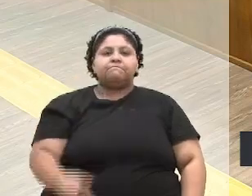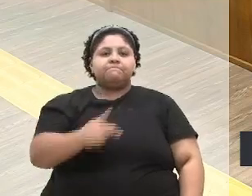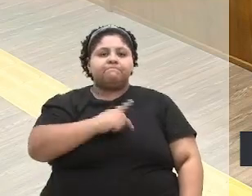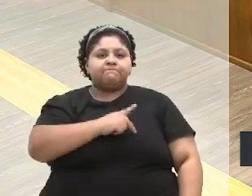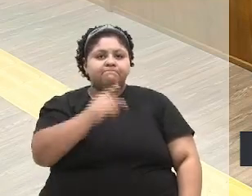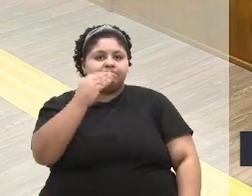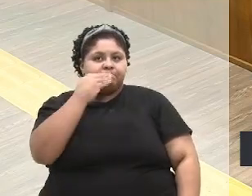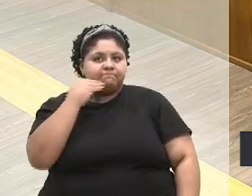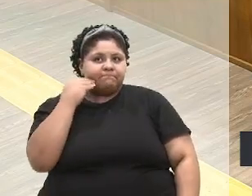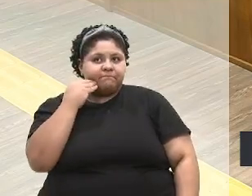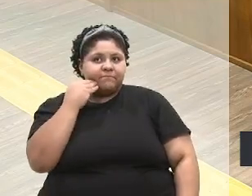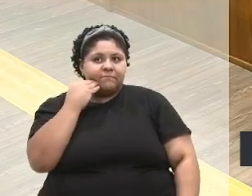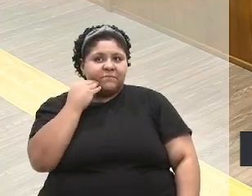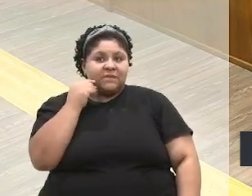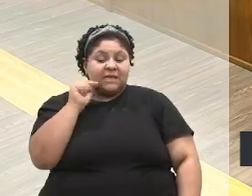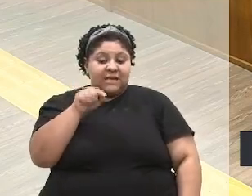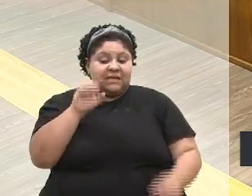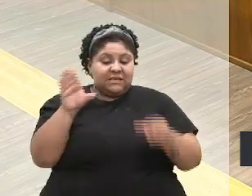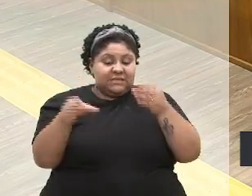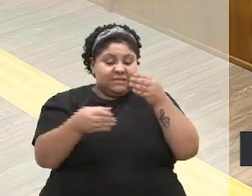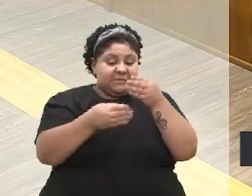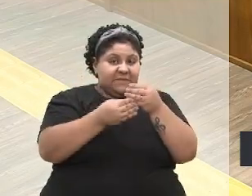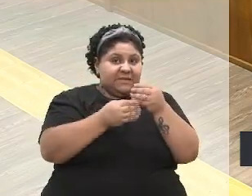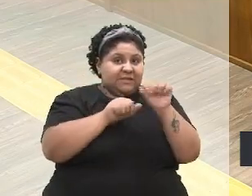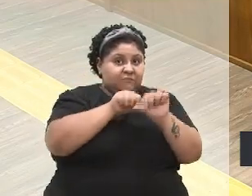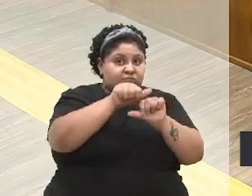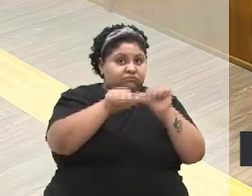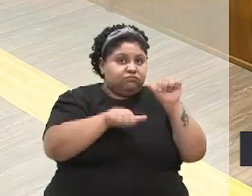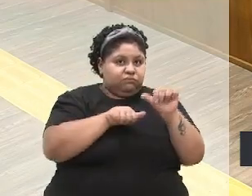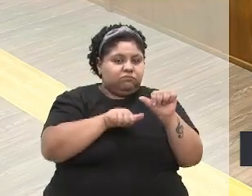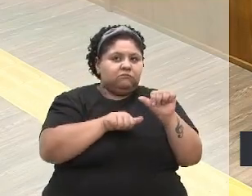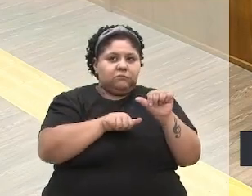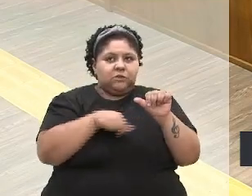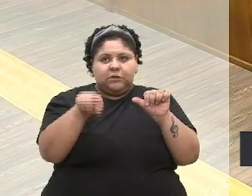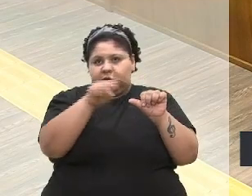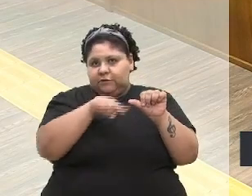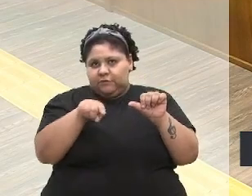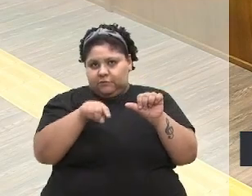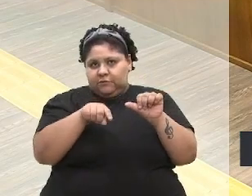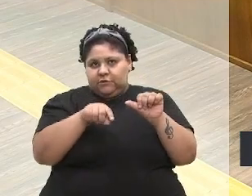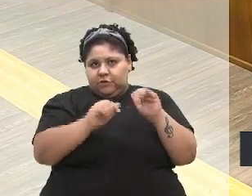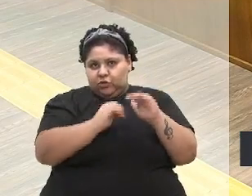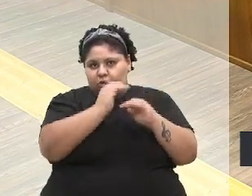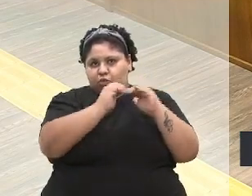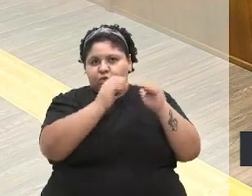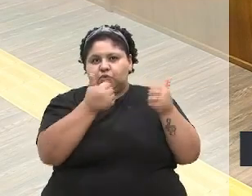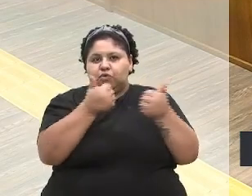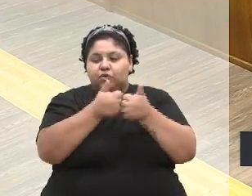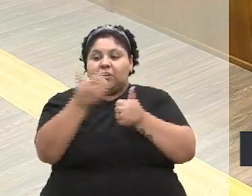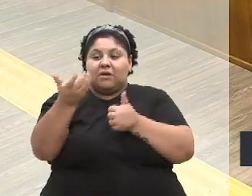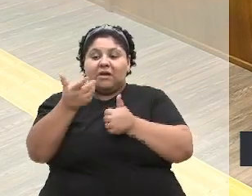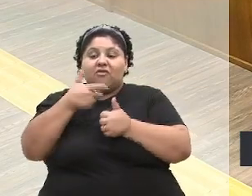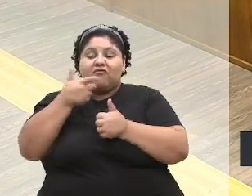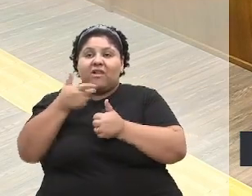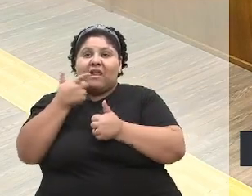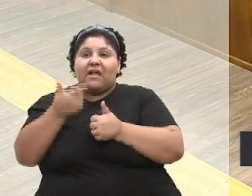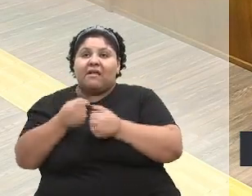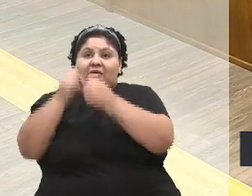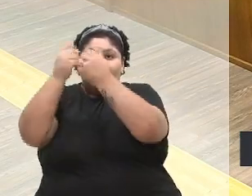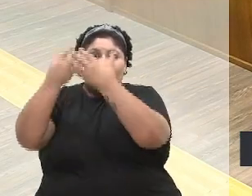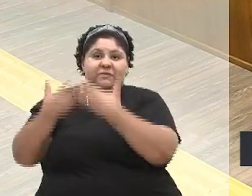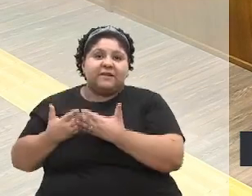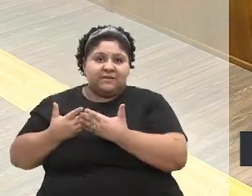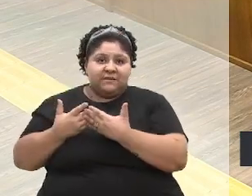Marisol, esta emenda modificativa onde a gente construiu junto, eu quero reforçar a justificativa